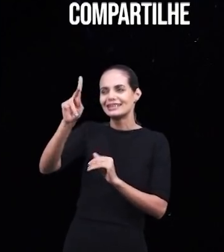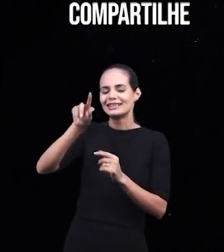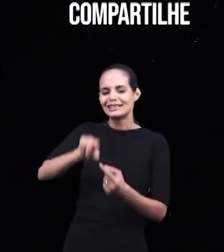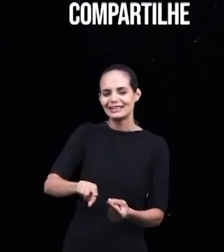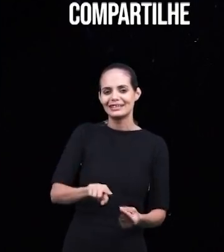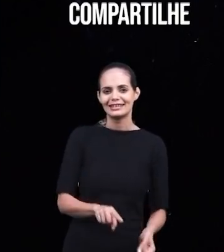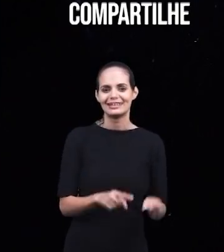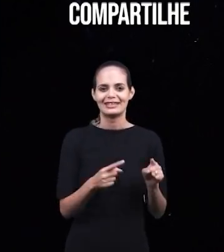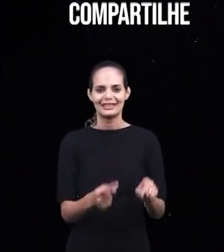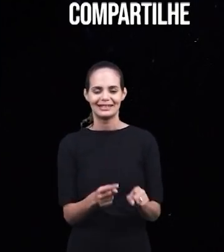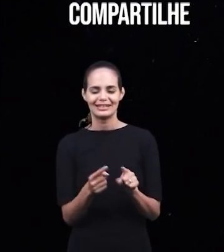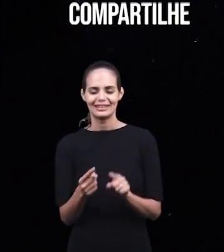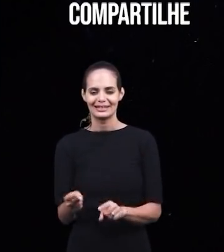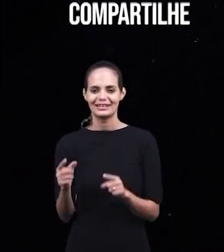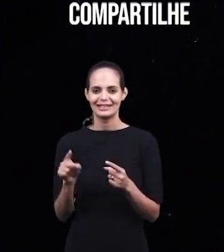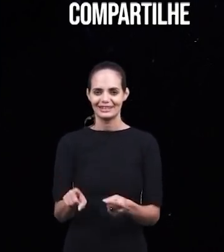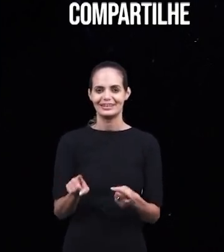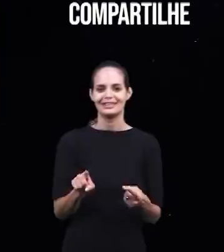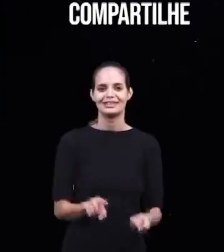jardim.